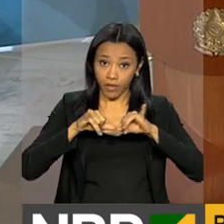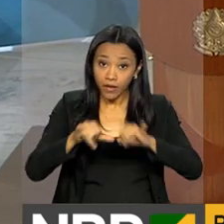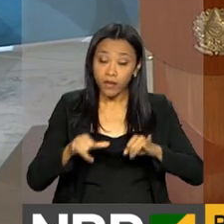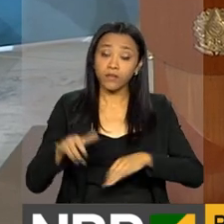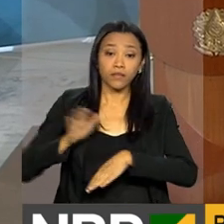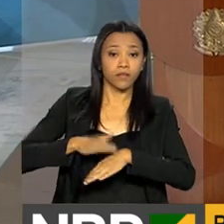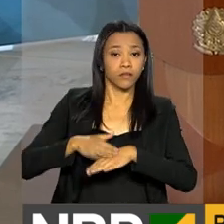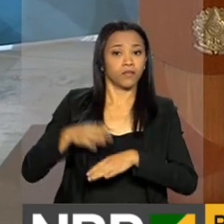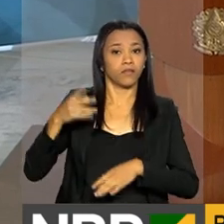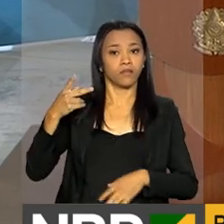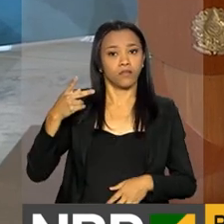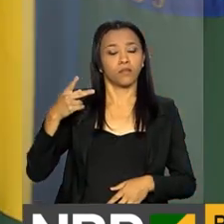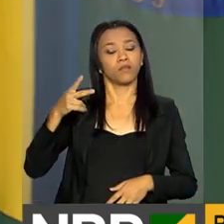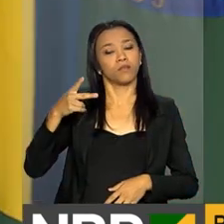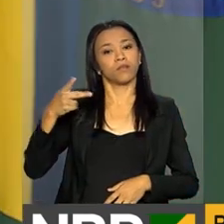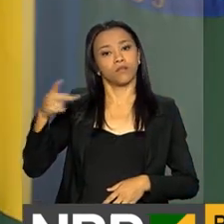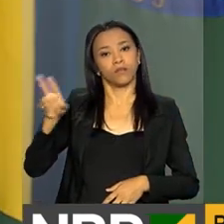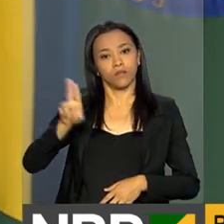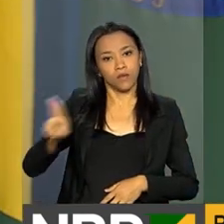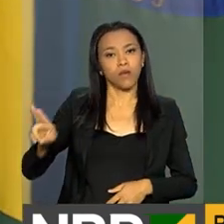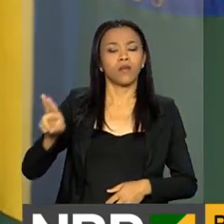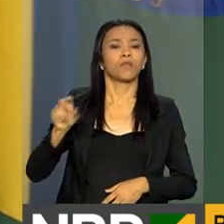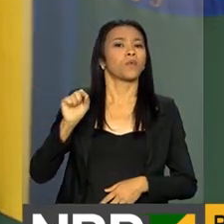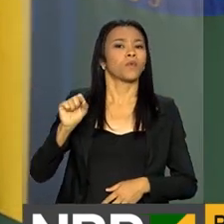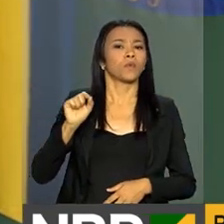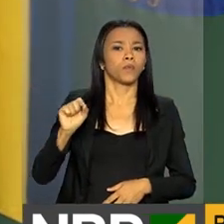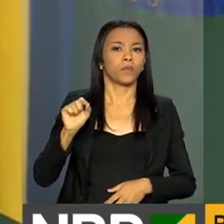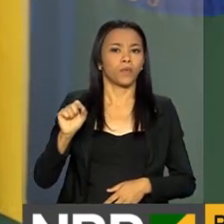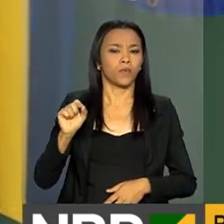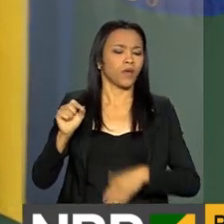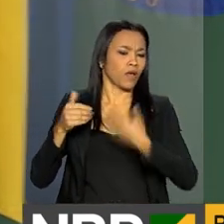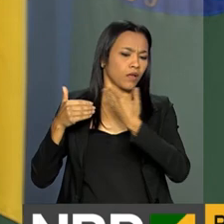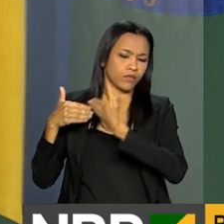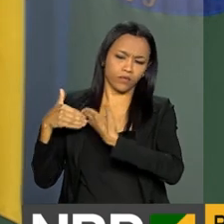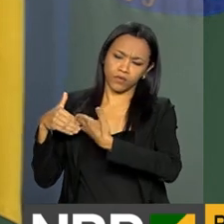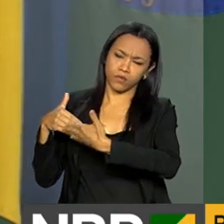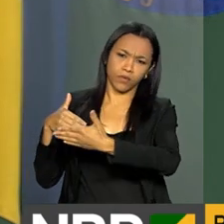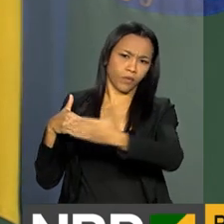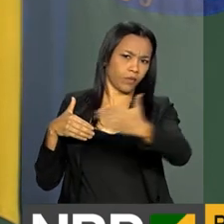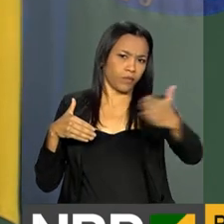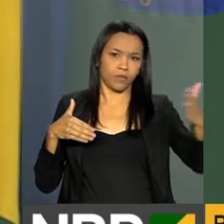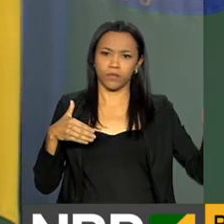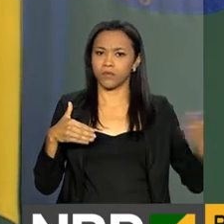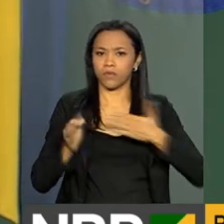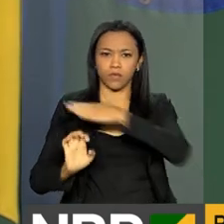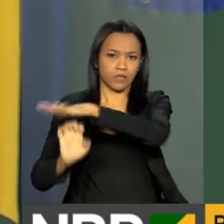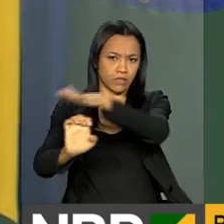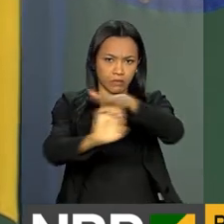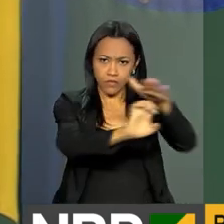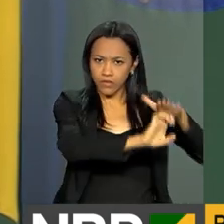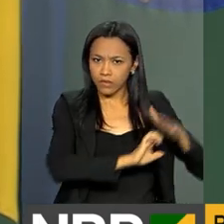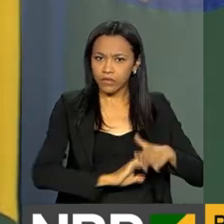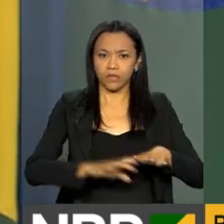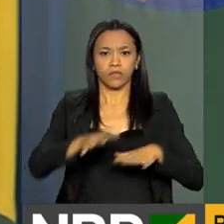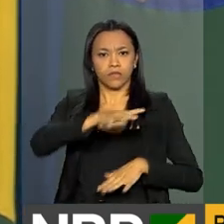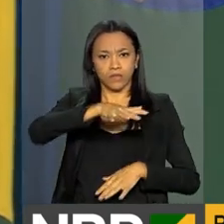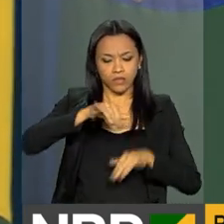tomo a liberdade de cumprimentar a todos os empresários do segmento